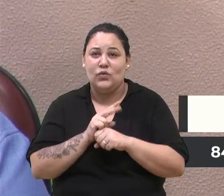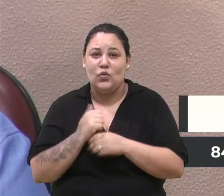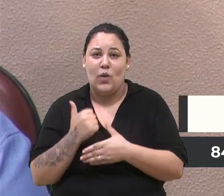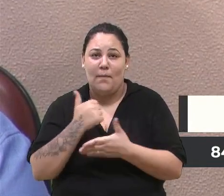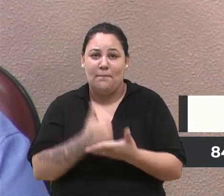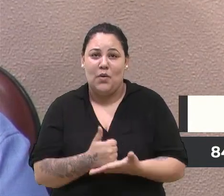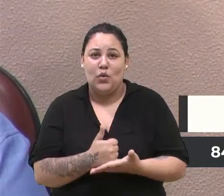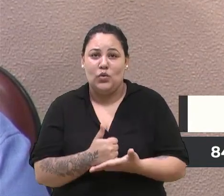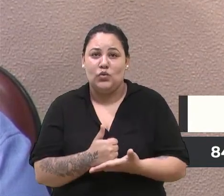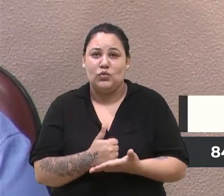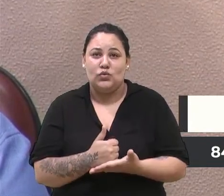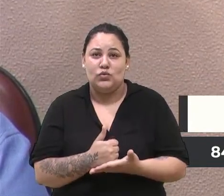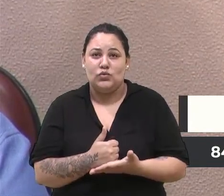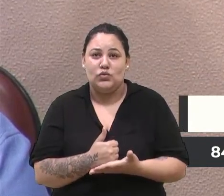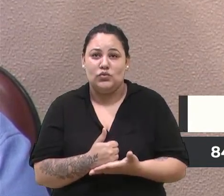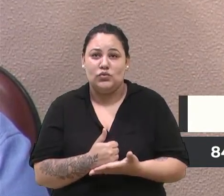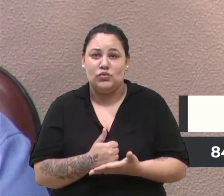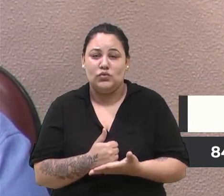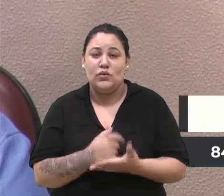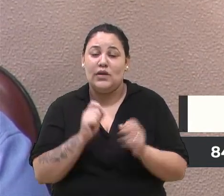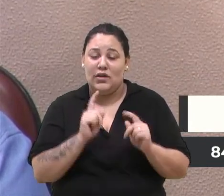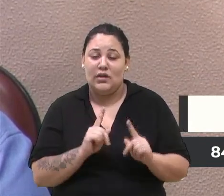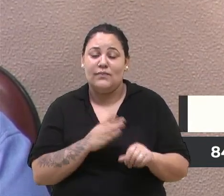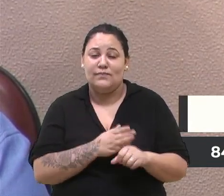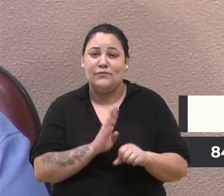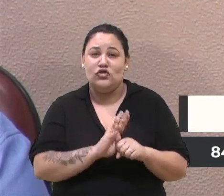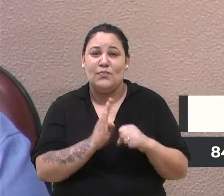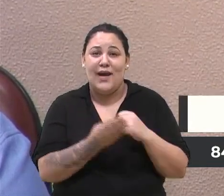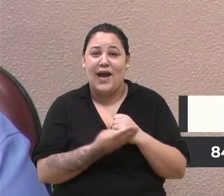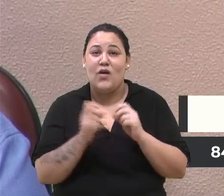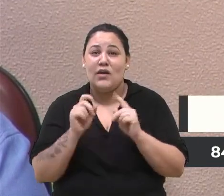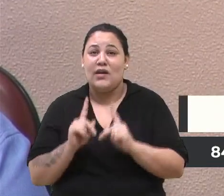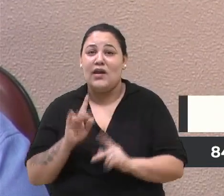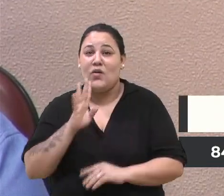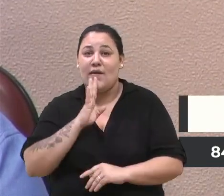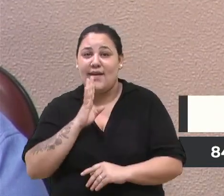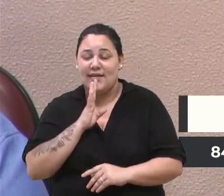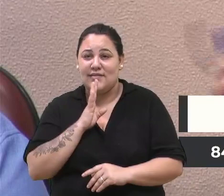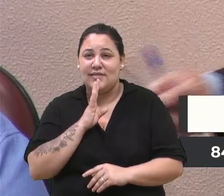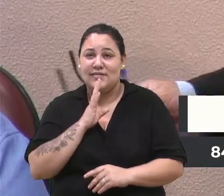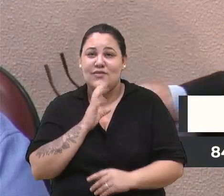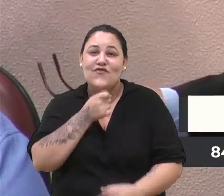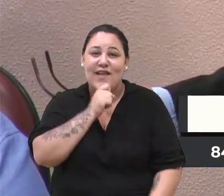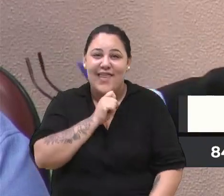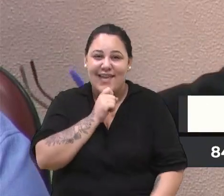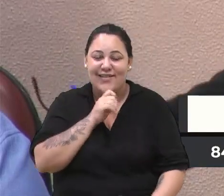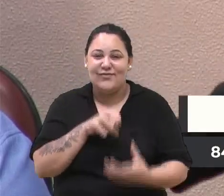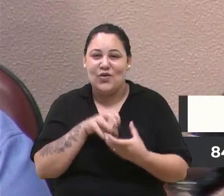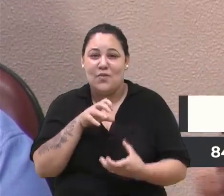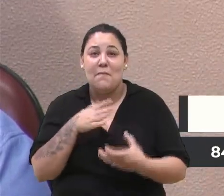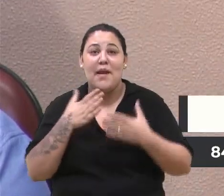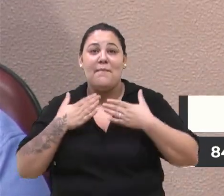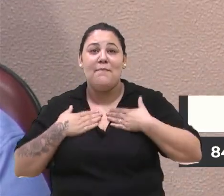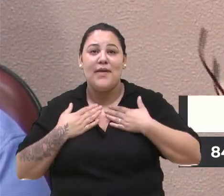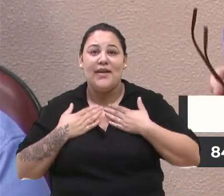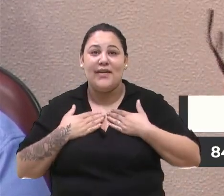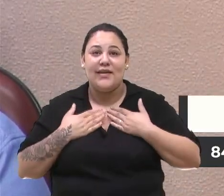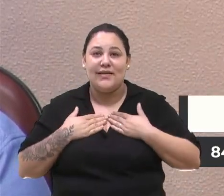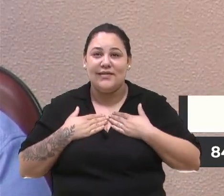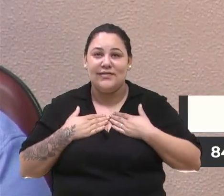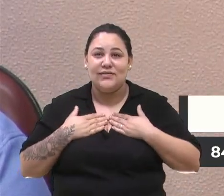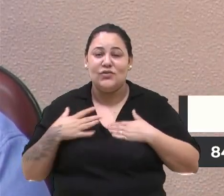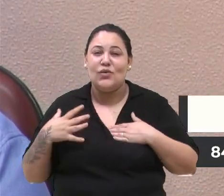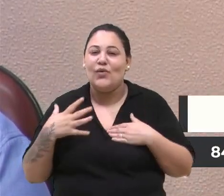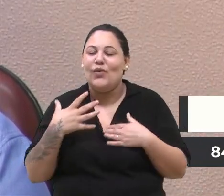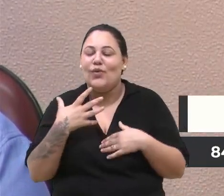para quem conhece os idosos, para mim, que com toda humildade,